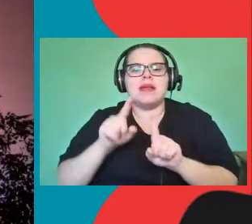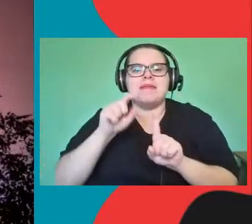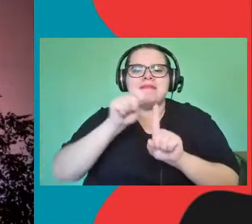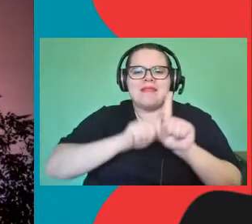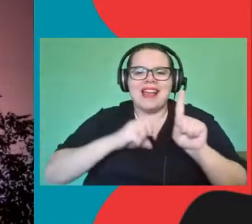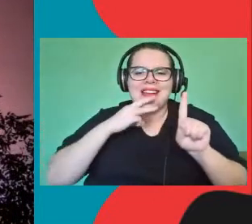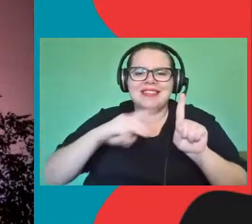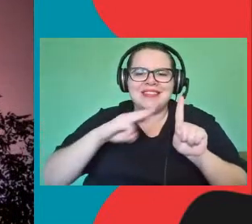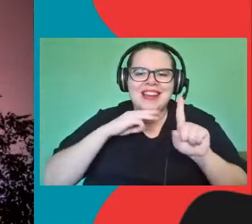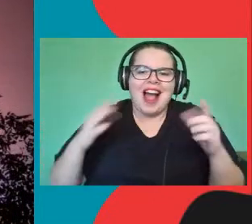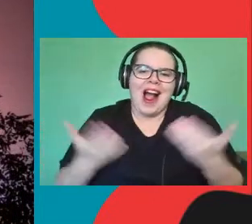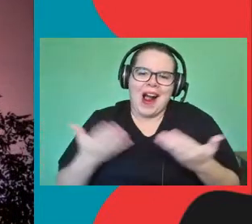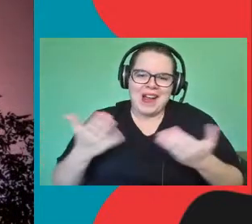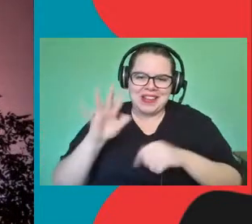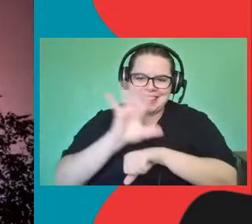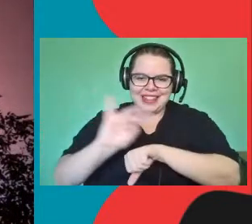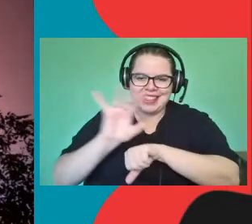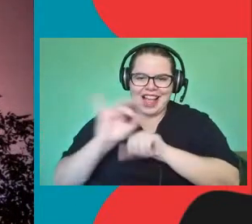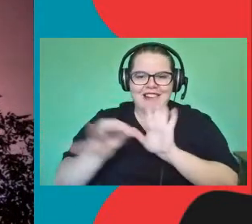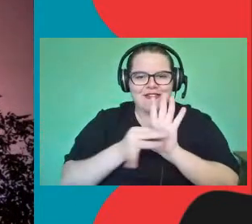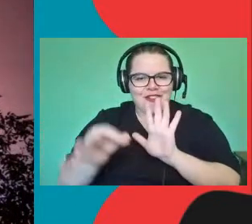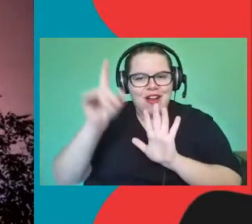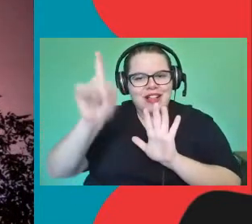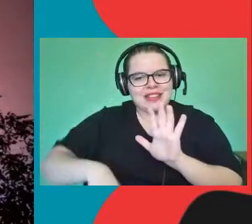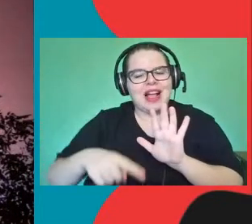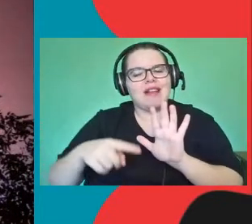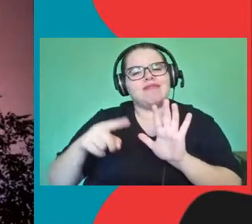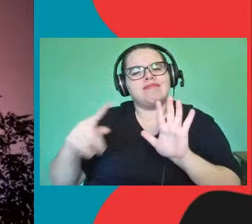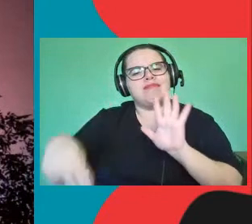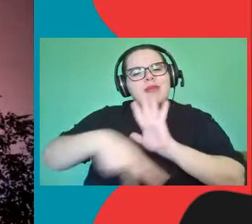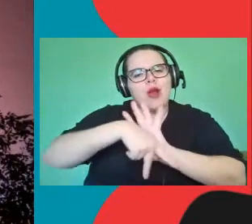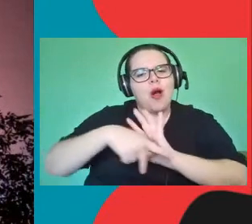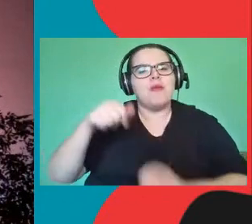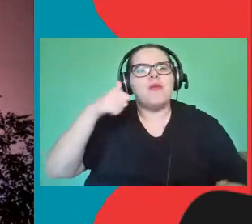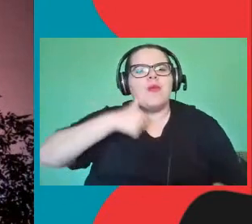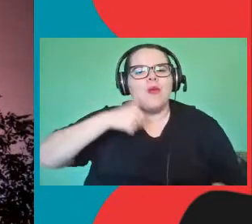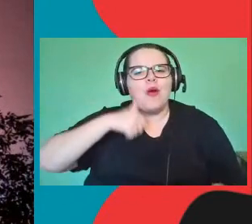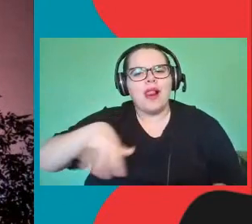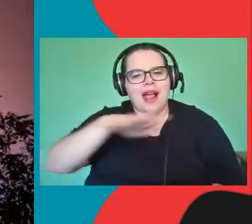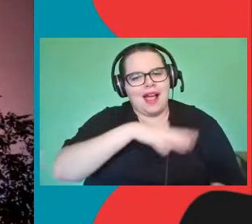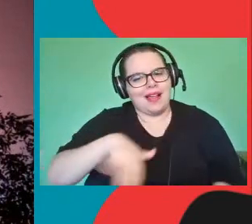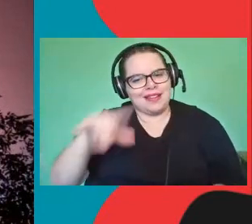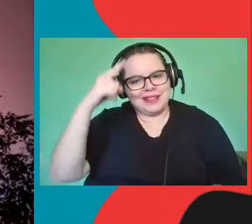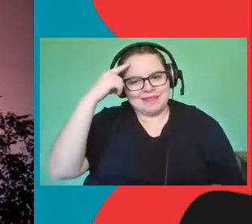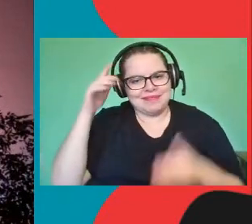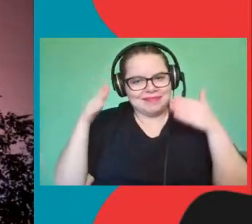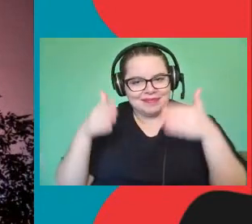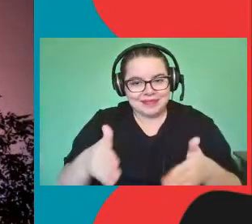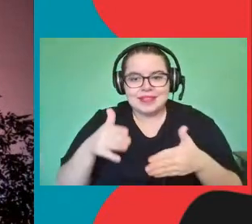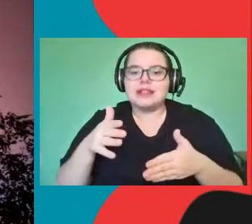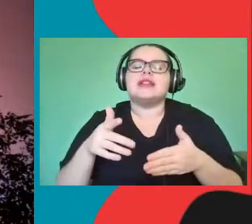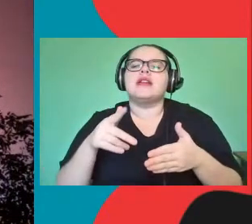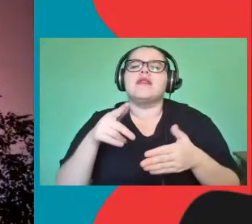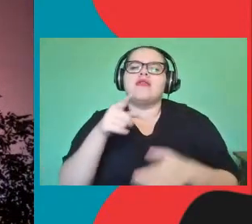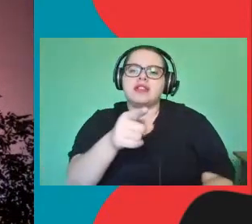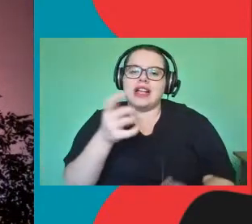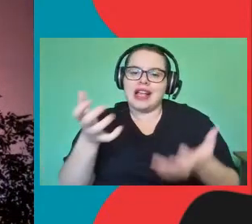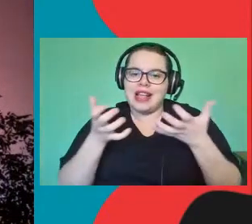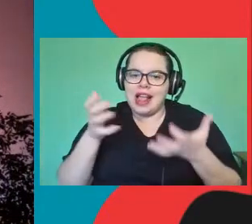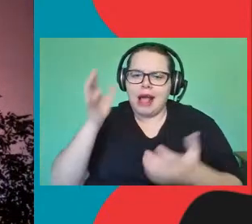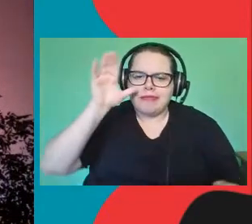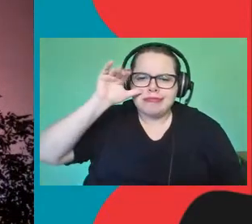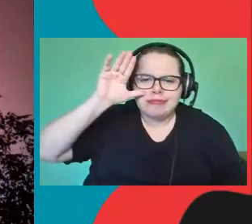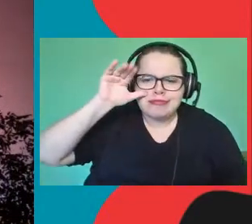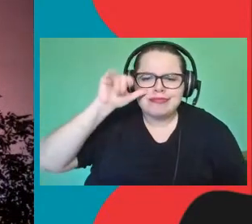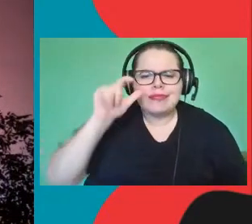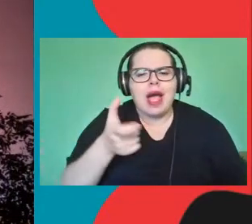traz essa edição de mulheres e foi um evento pensado para todas as mulheres. E se você quiser conferir o assunto